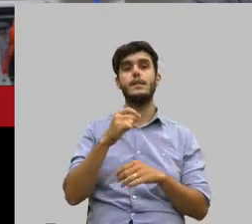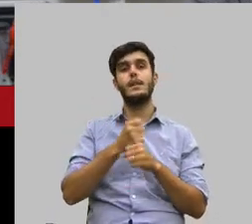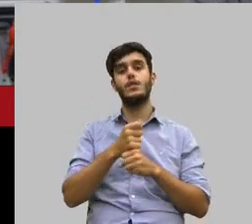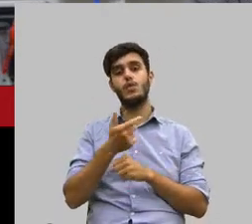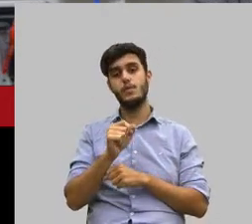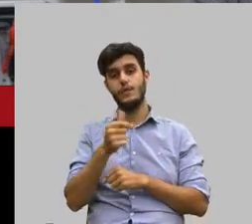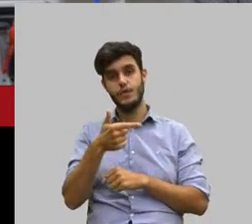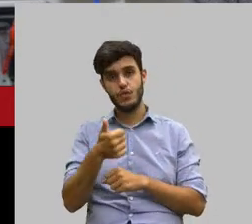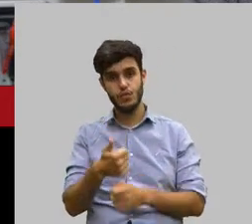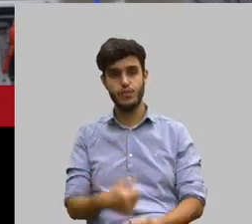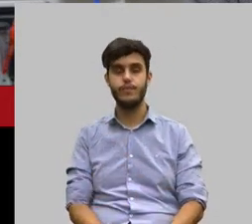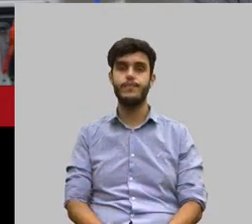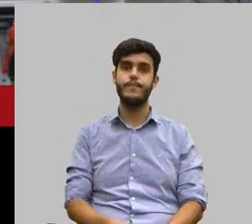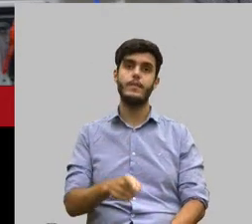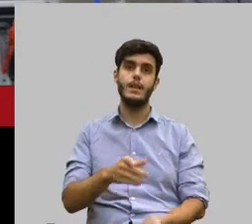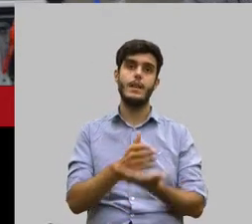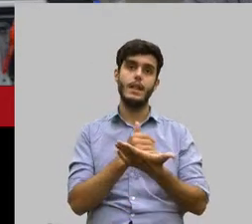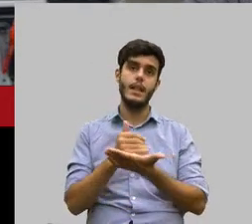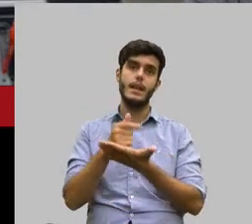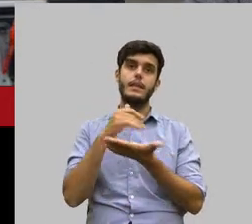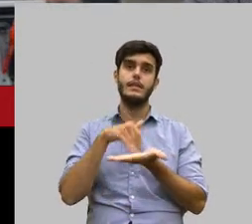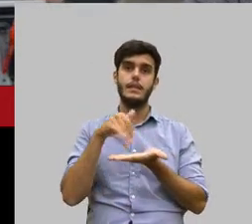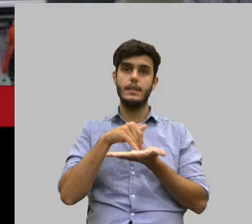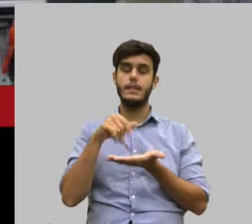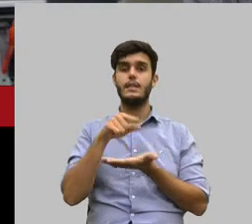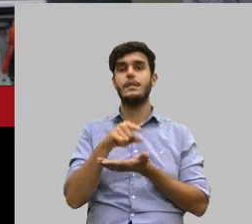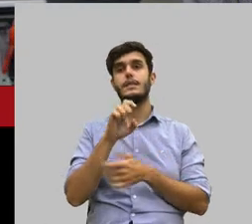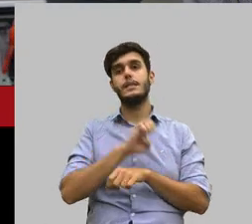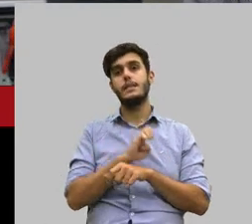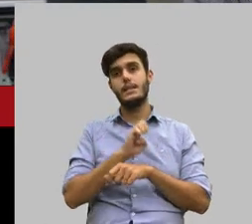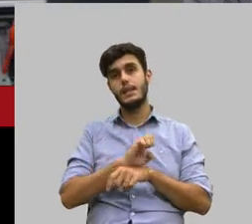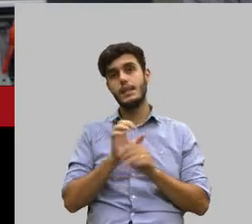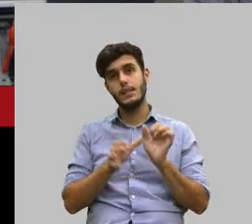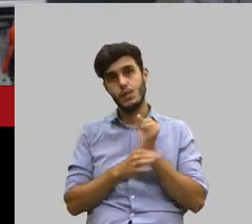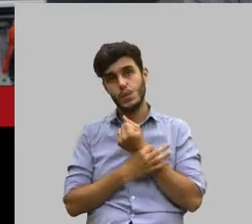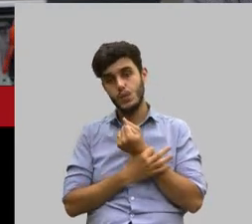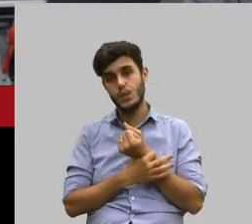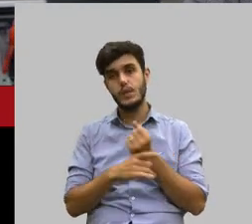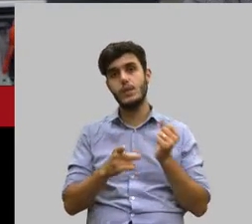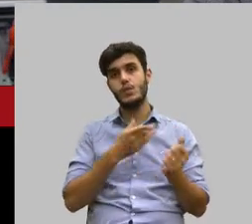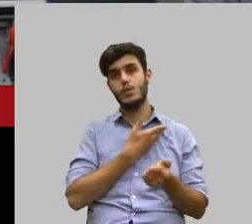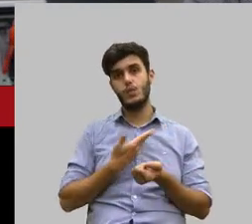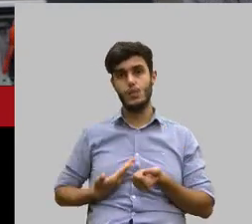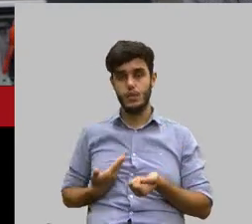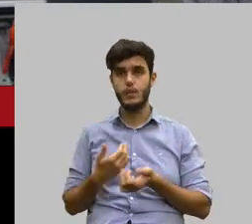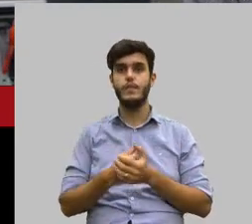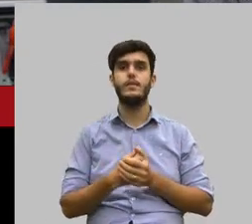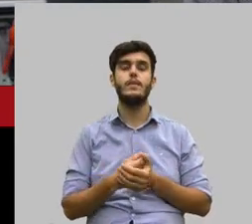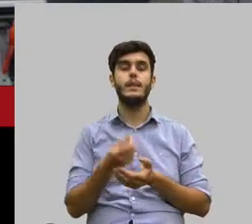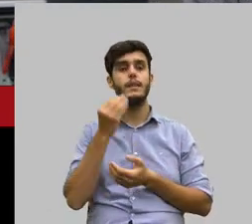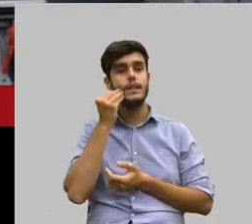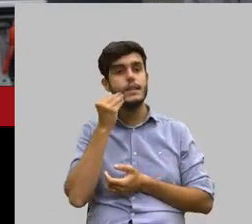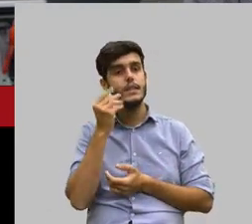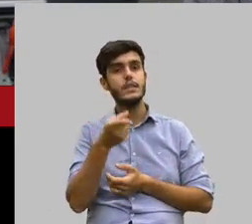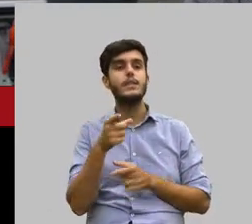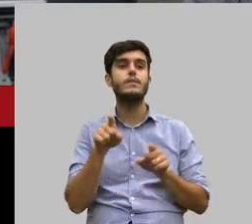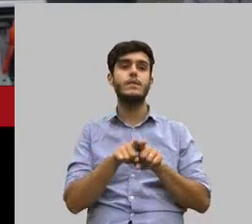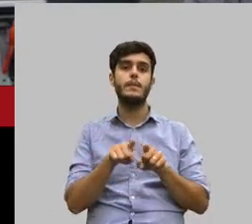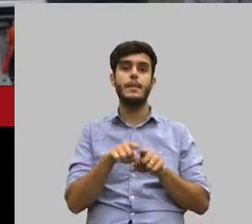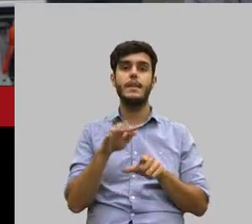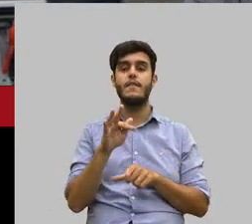com base nos dados da Secretaria de Estado de Segurança Pública as tentativas e os casos consumados de